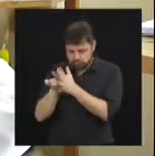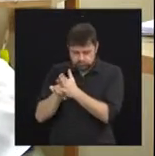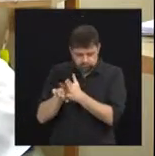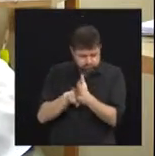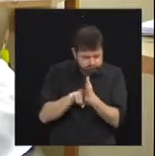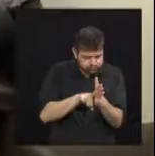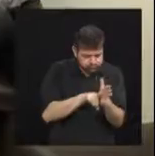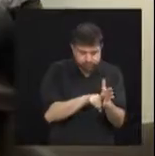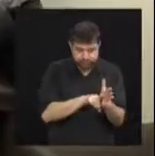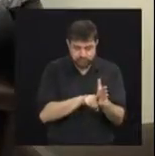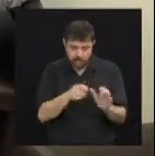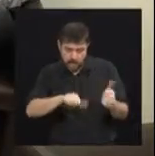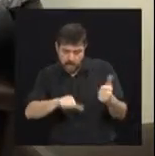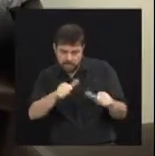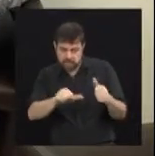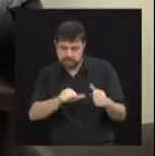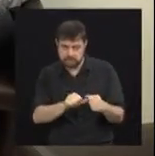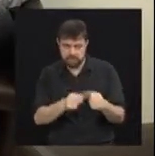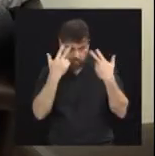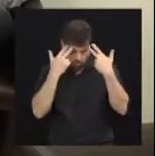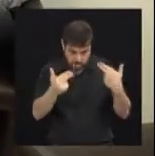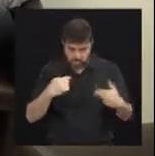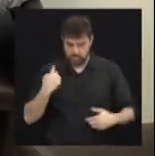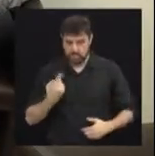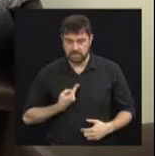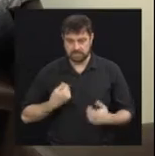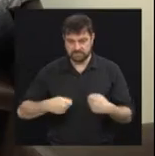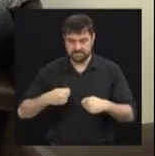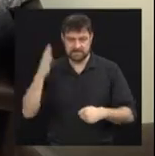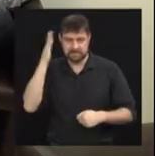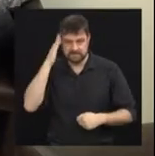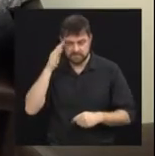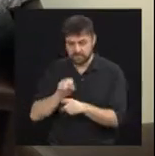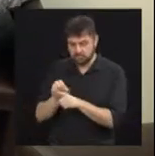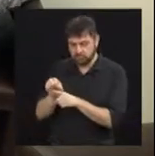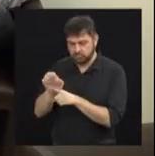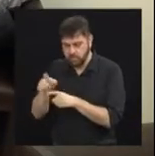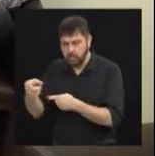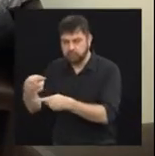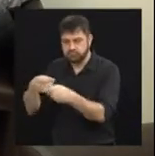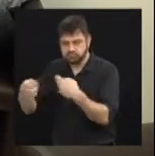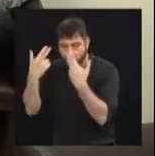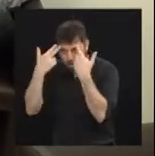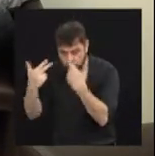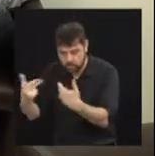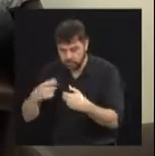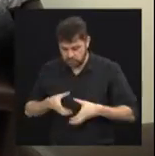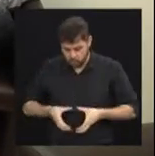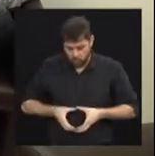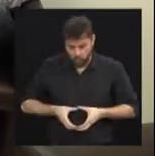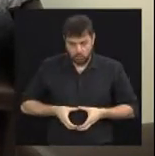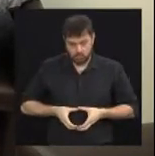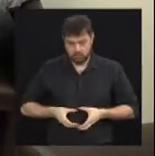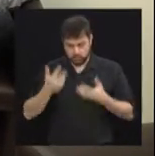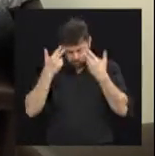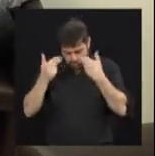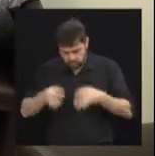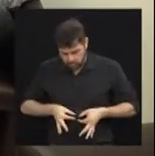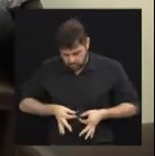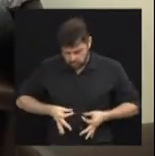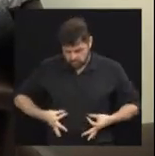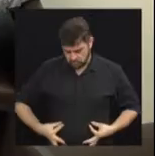investigação inicial deve estar normal, ou seja, nós precisamos de um sêmen com padrões normais, de um útero normal, de